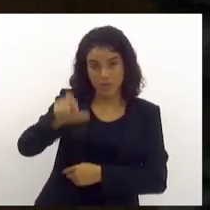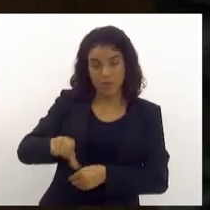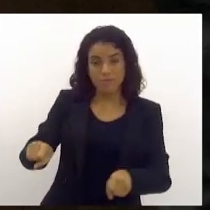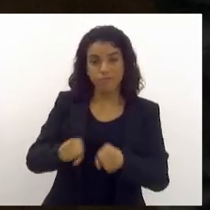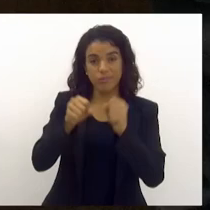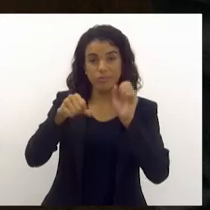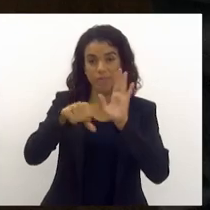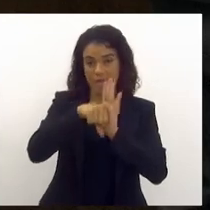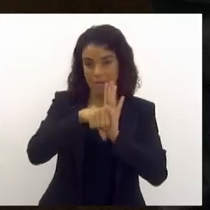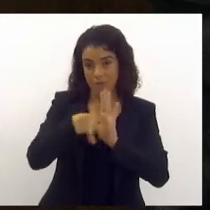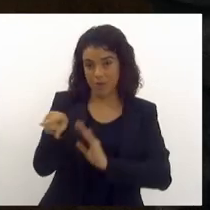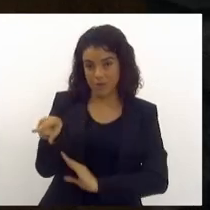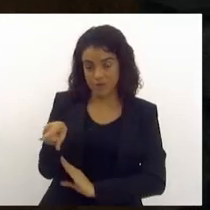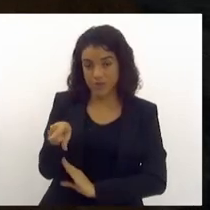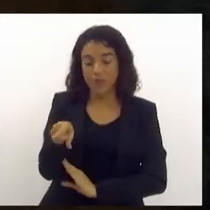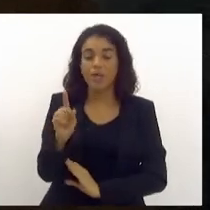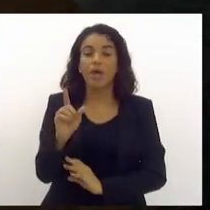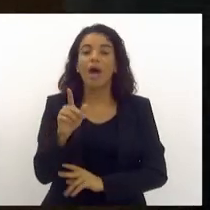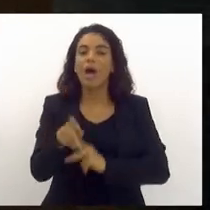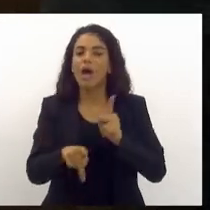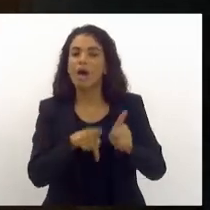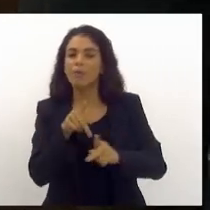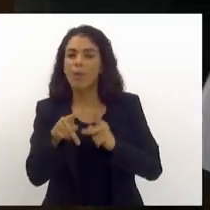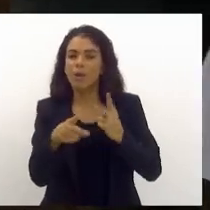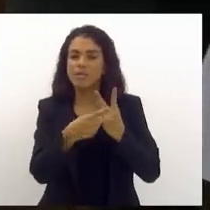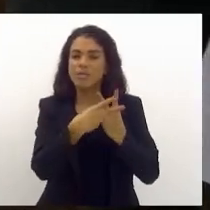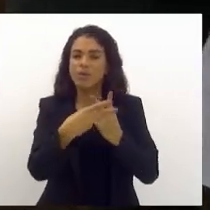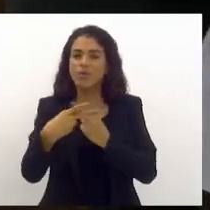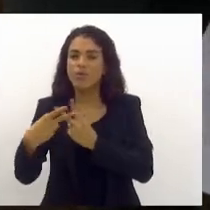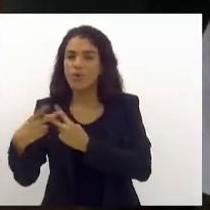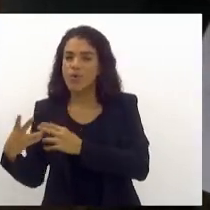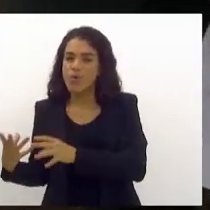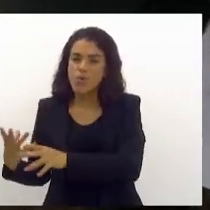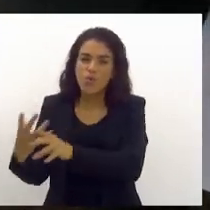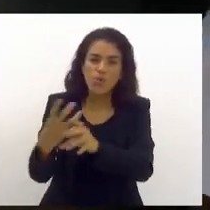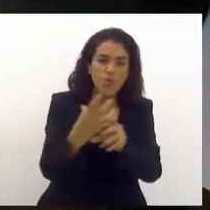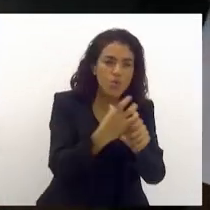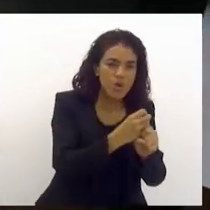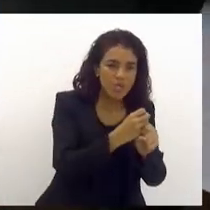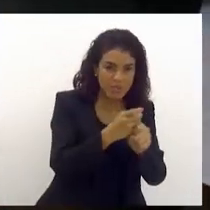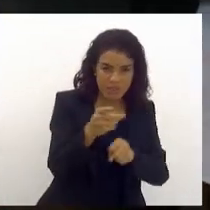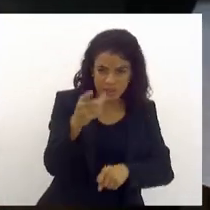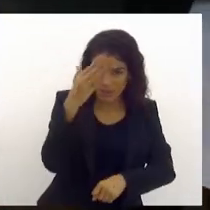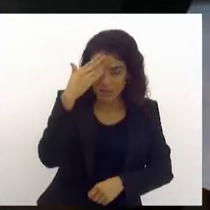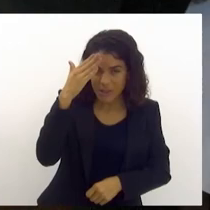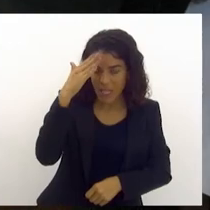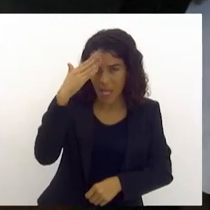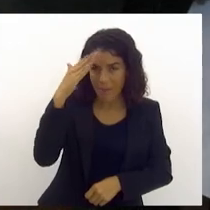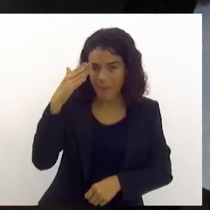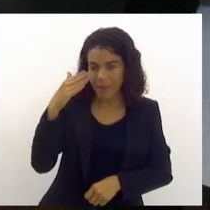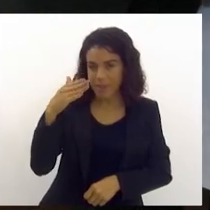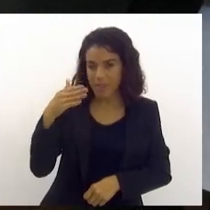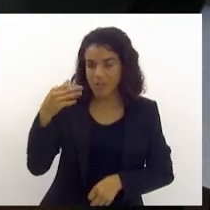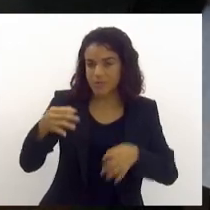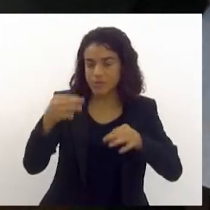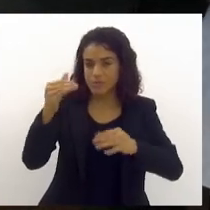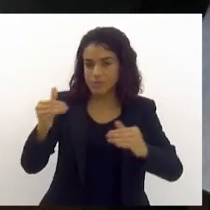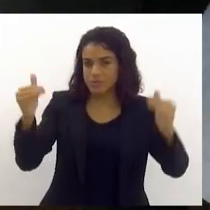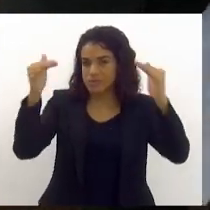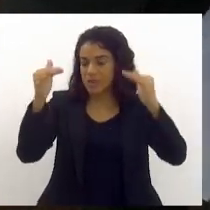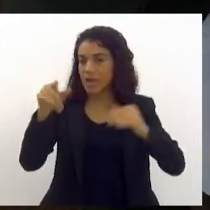mil criminosos. Com a população carcerária do Estado do Rio de Janeiro, querido procurador-geral Robson, 51